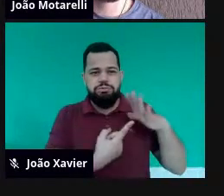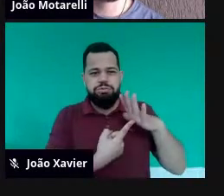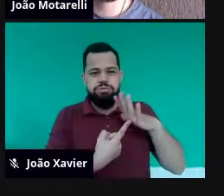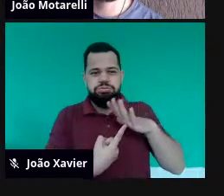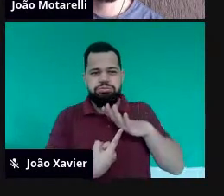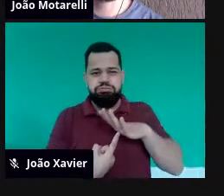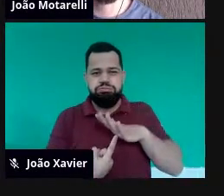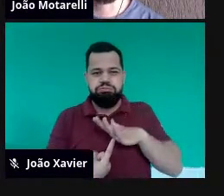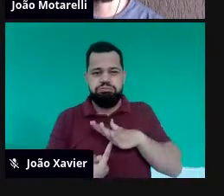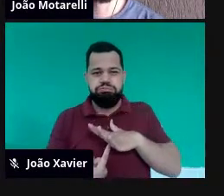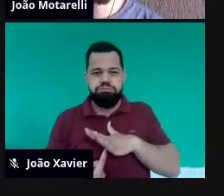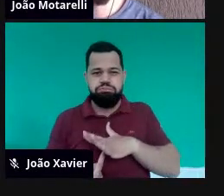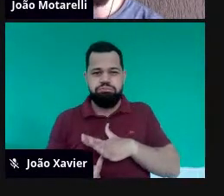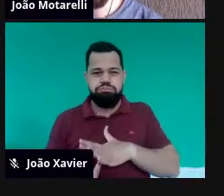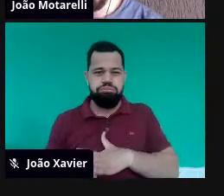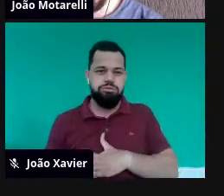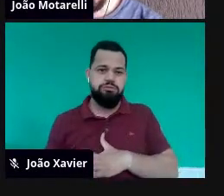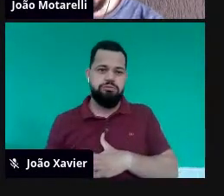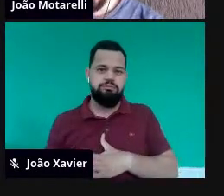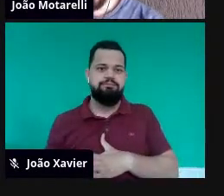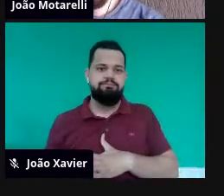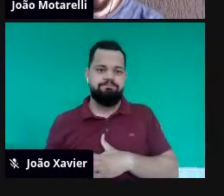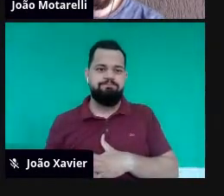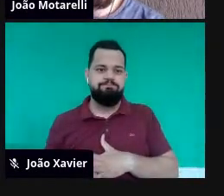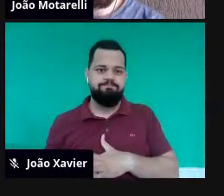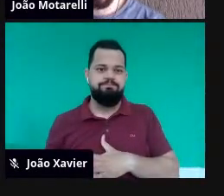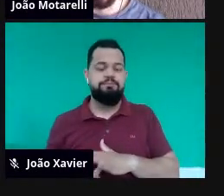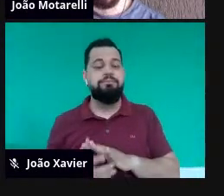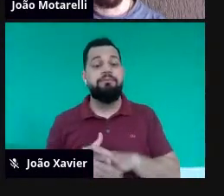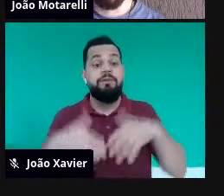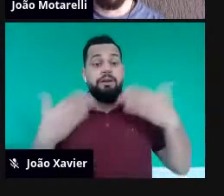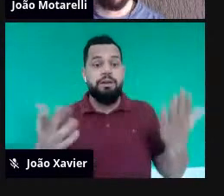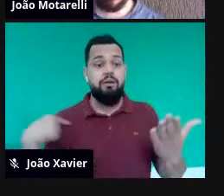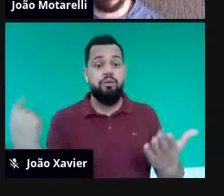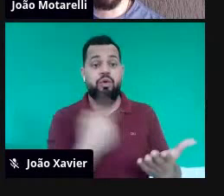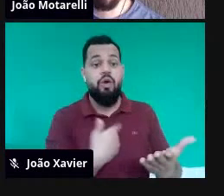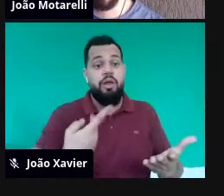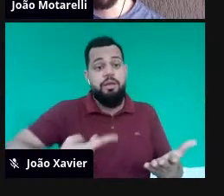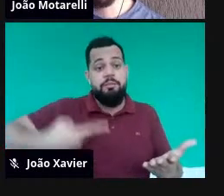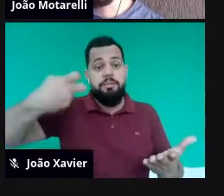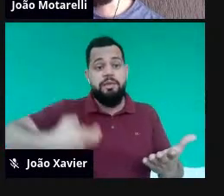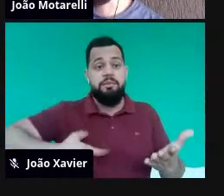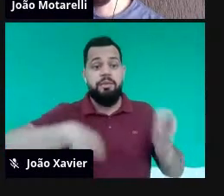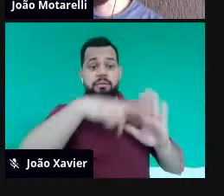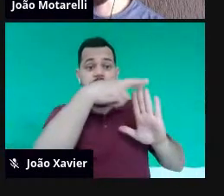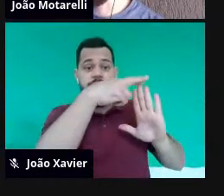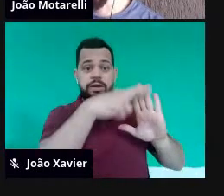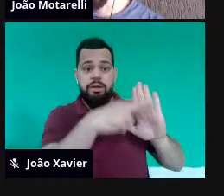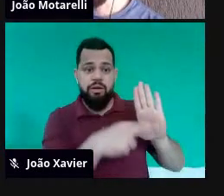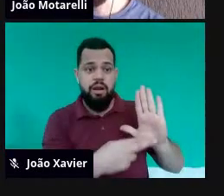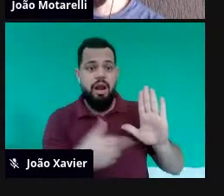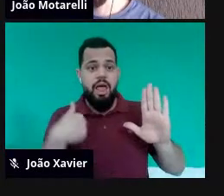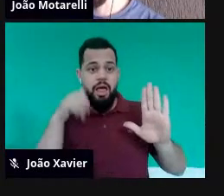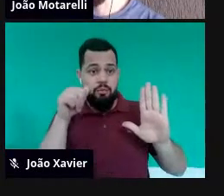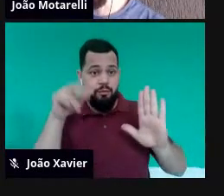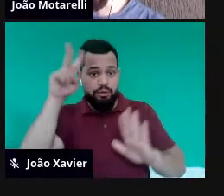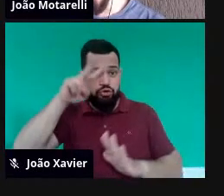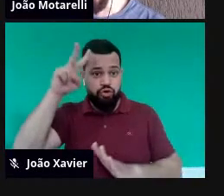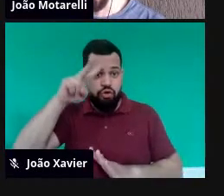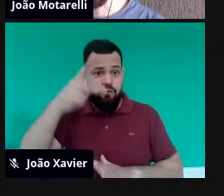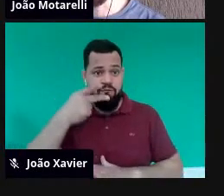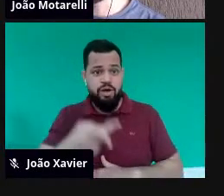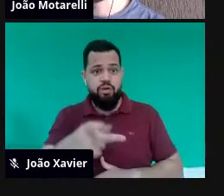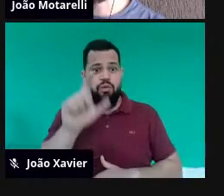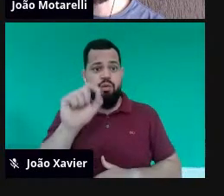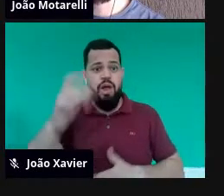estava acabada, relembrou. Então, a gente vê, né, como no relato aqui da Angélica, a